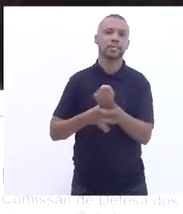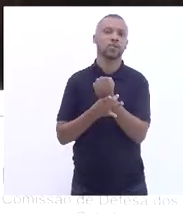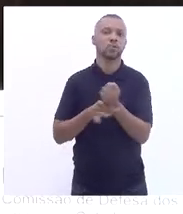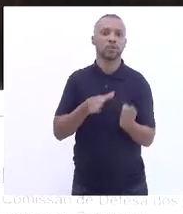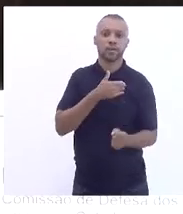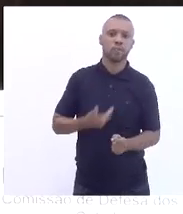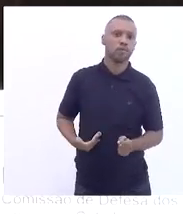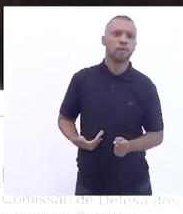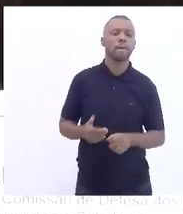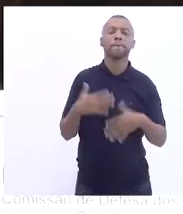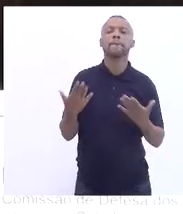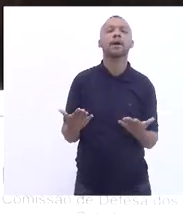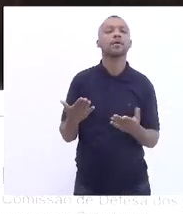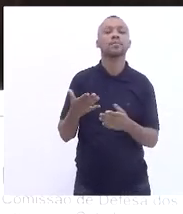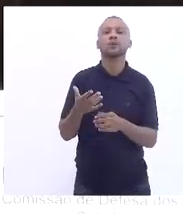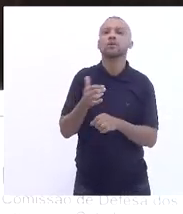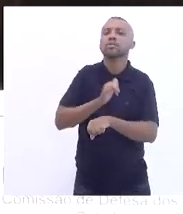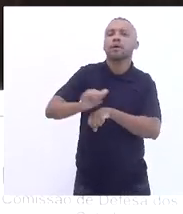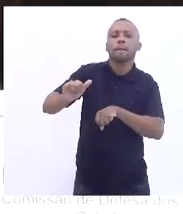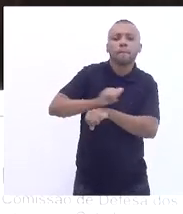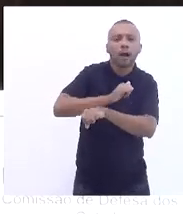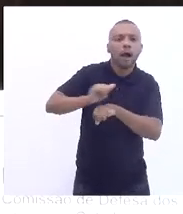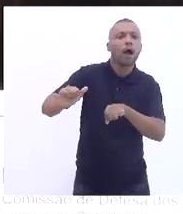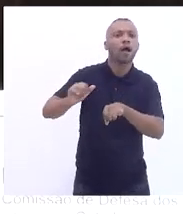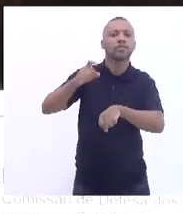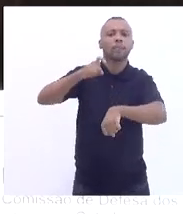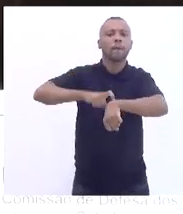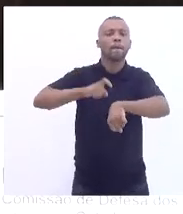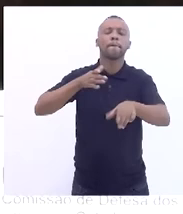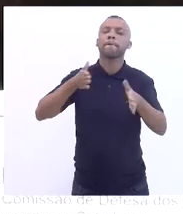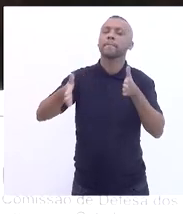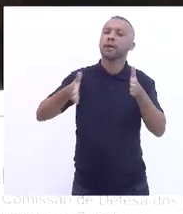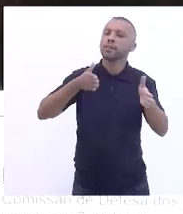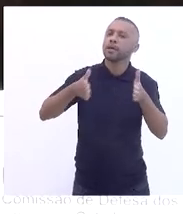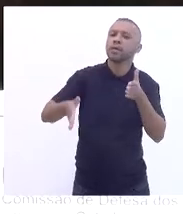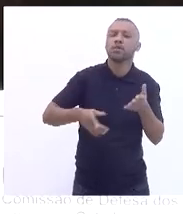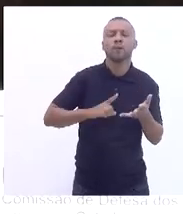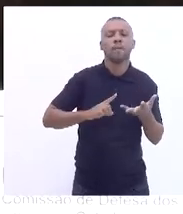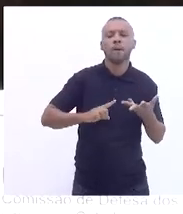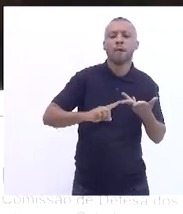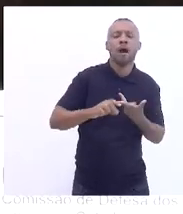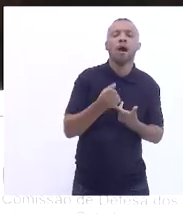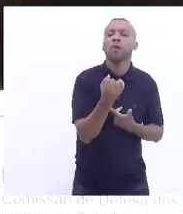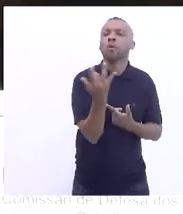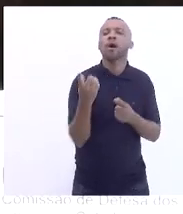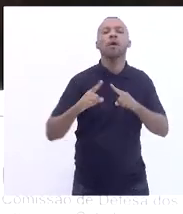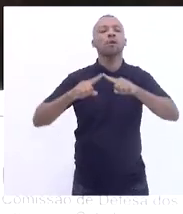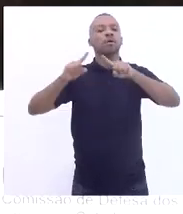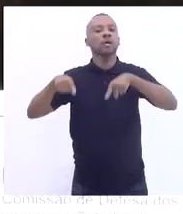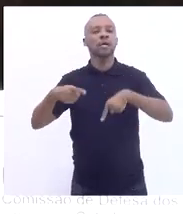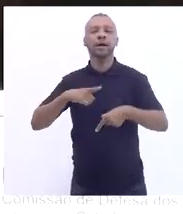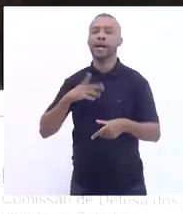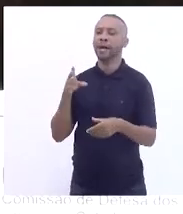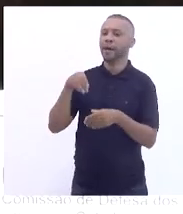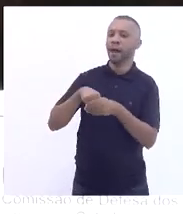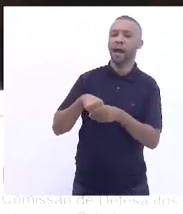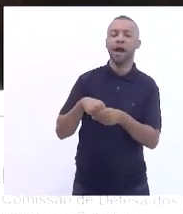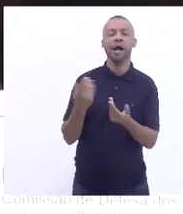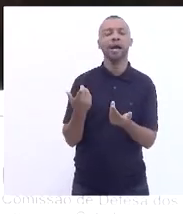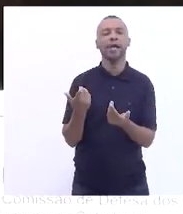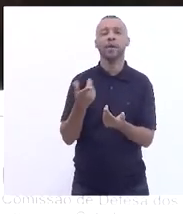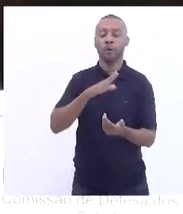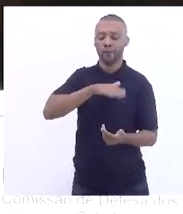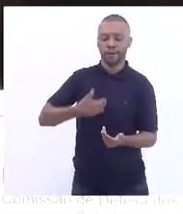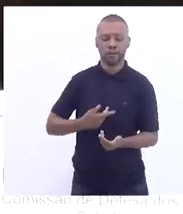Qual é a tática ali de ocupação qual é o período quanto os agentes envolvidos e nada disso o governo a